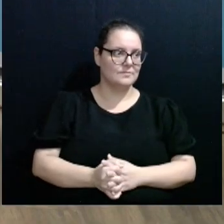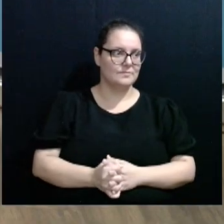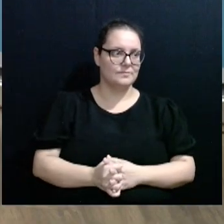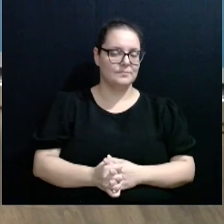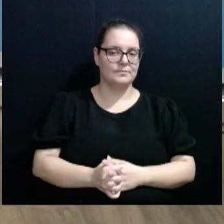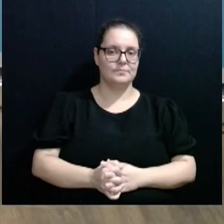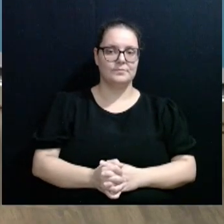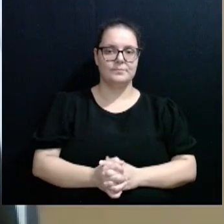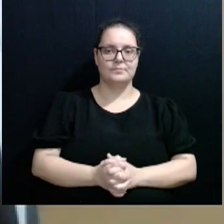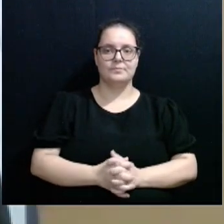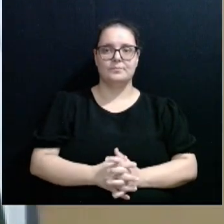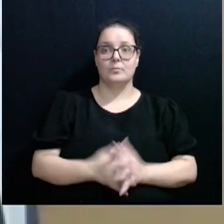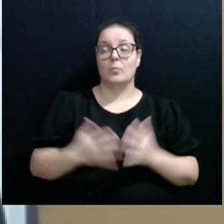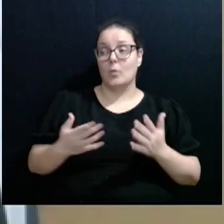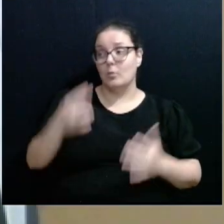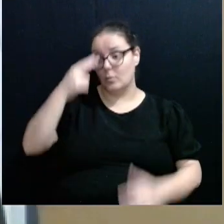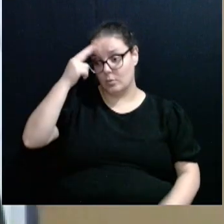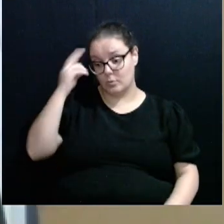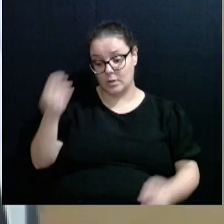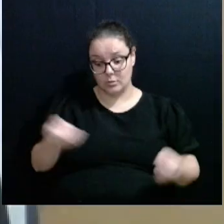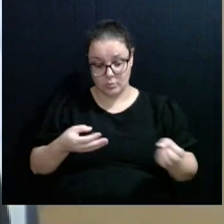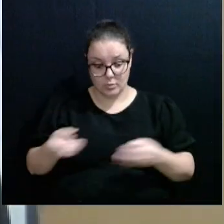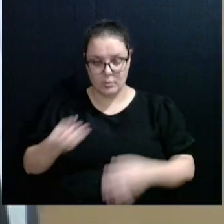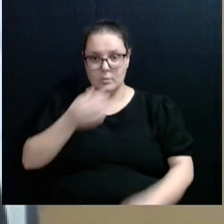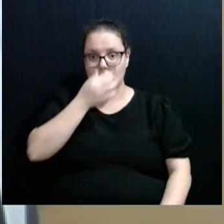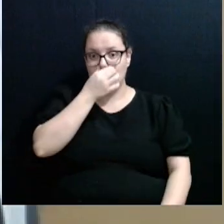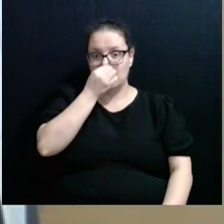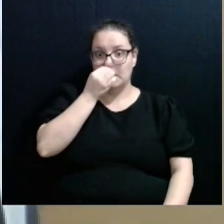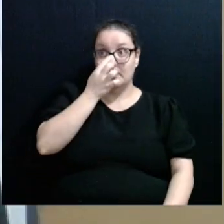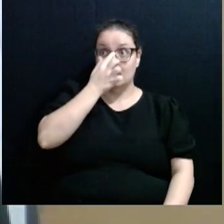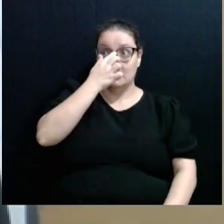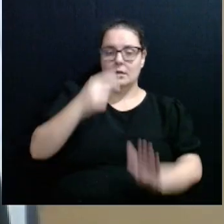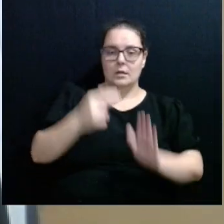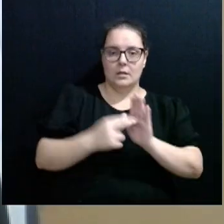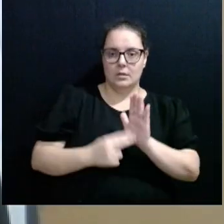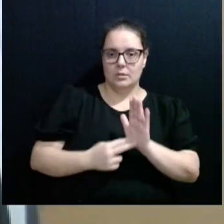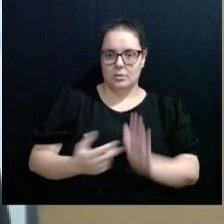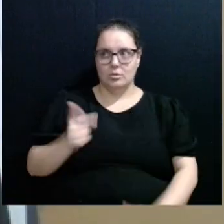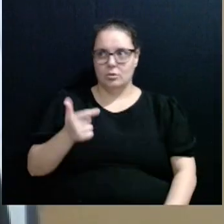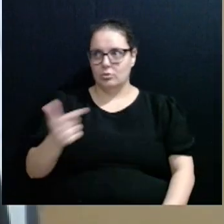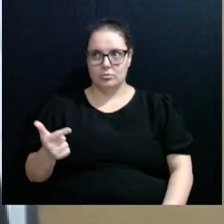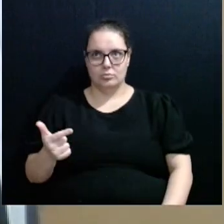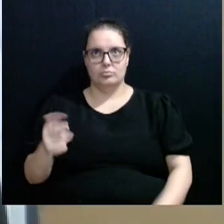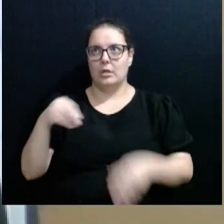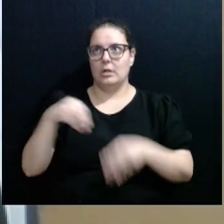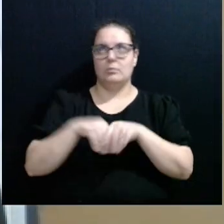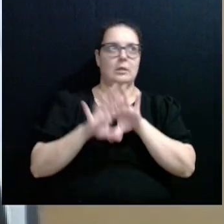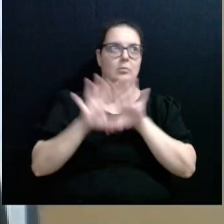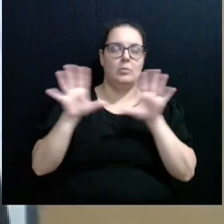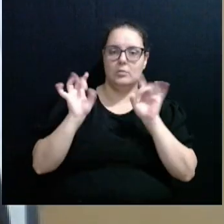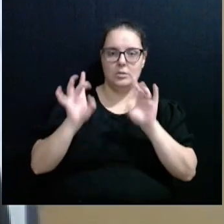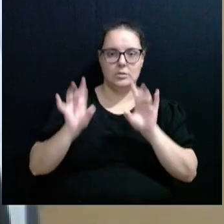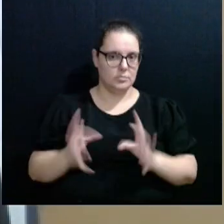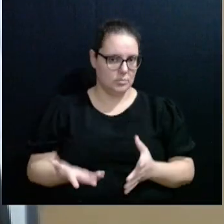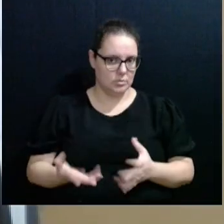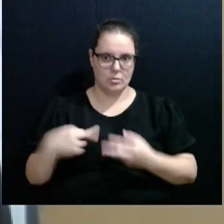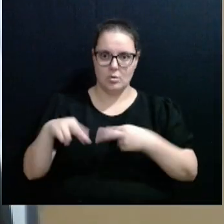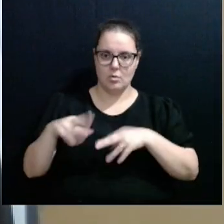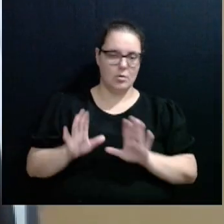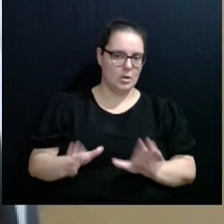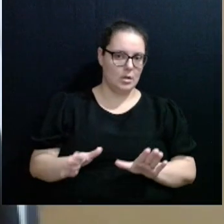Bom, Gabriel, atualmente as normas elas não têm uma previsão expressa e específica com relação aos